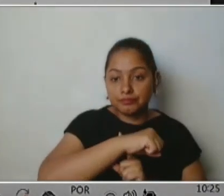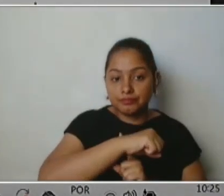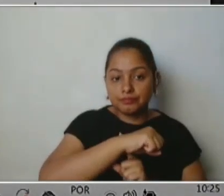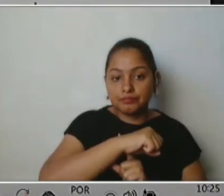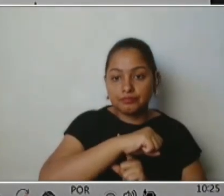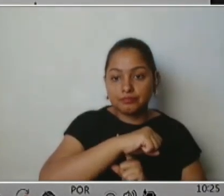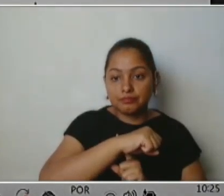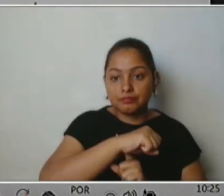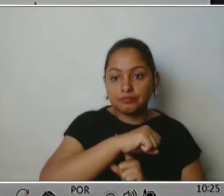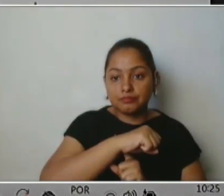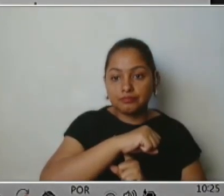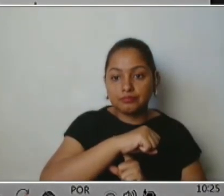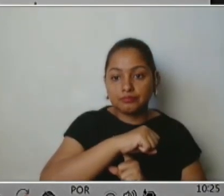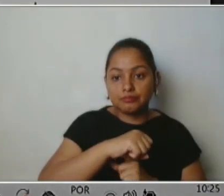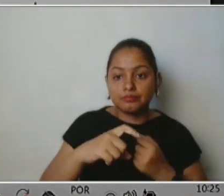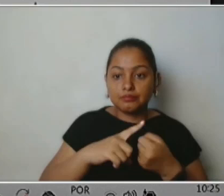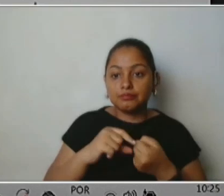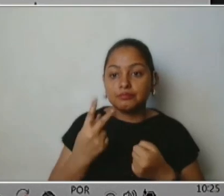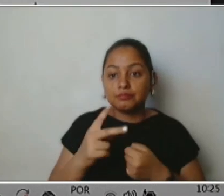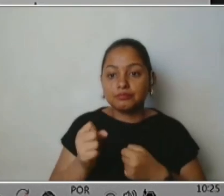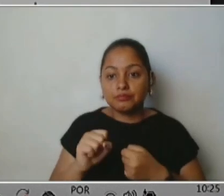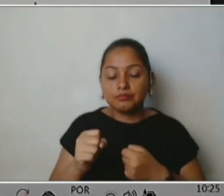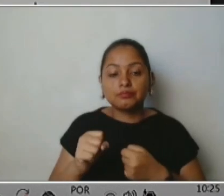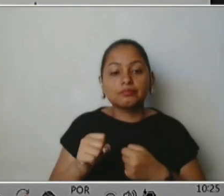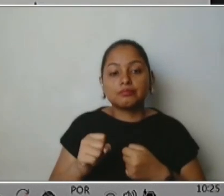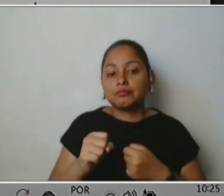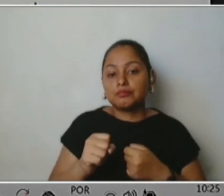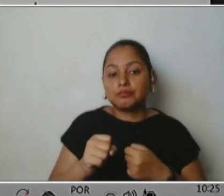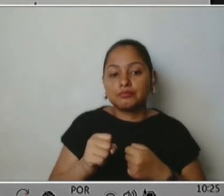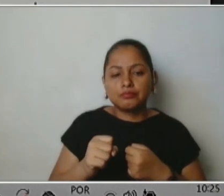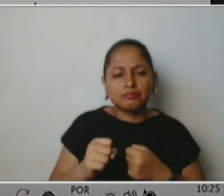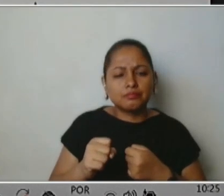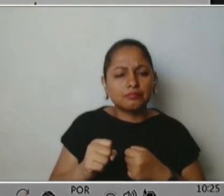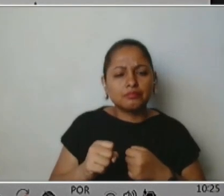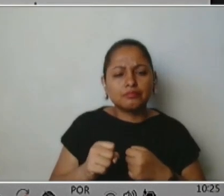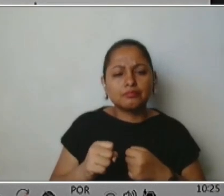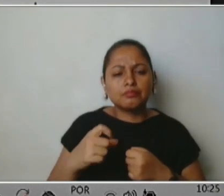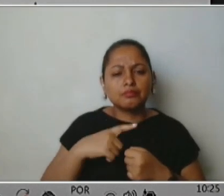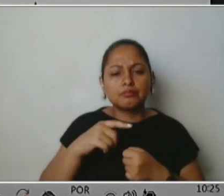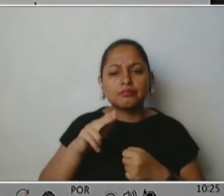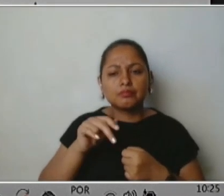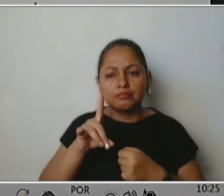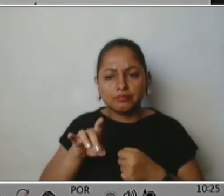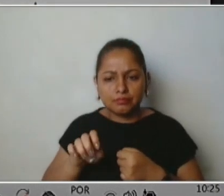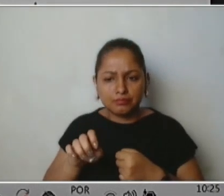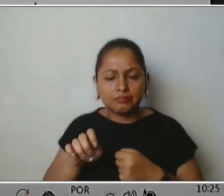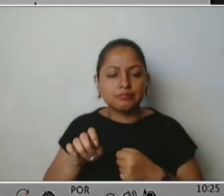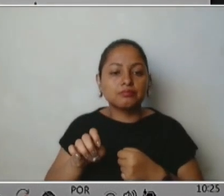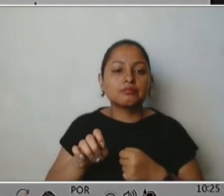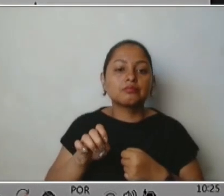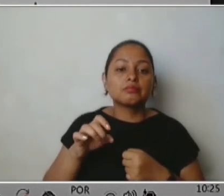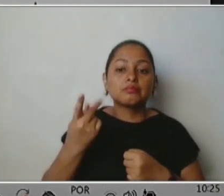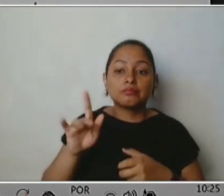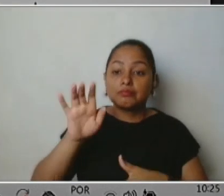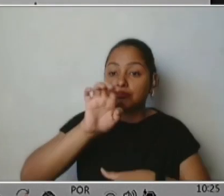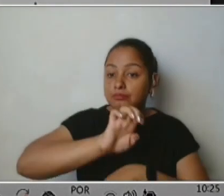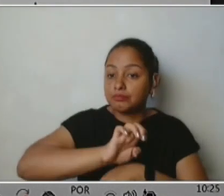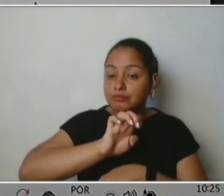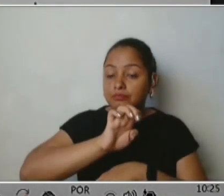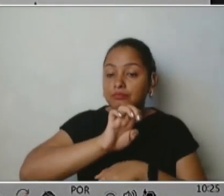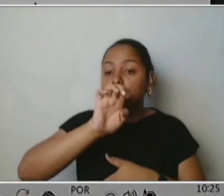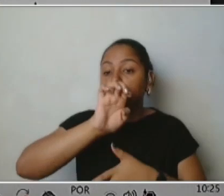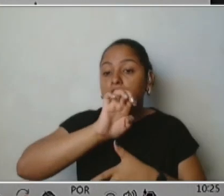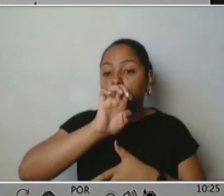Artigo 28. Em obediência ao princípio da unidade orçamentária, fica o Poder Executivo incumbido de incluir na